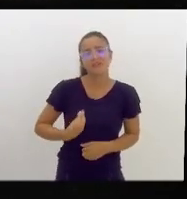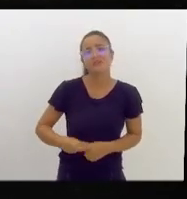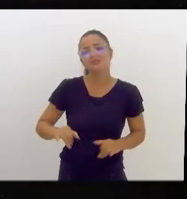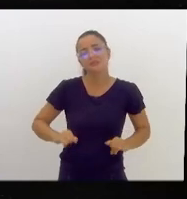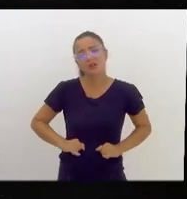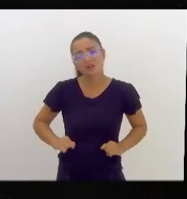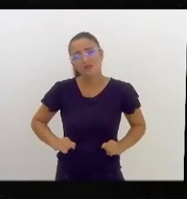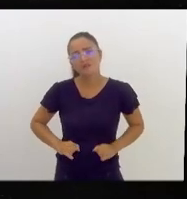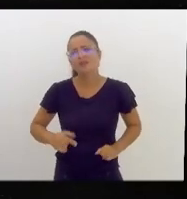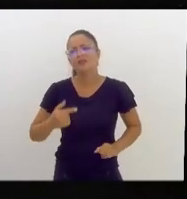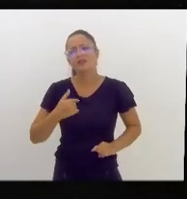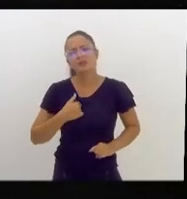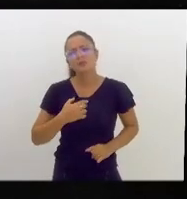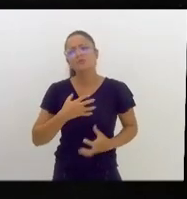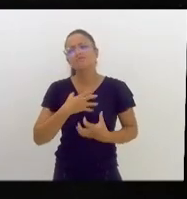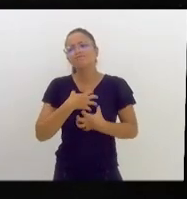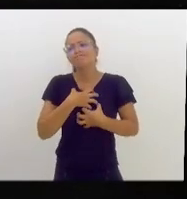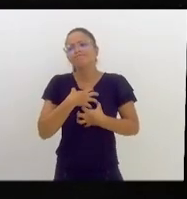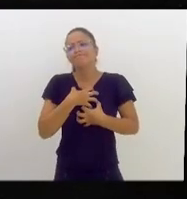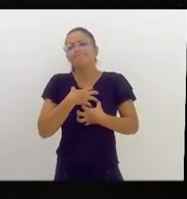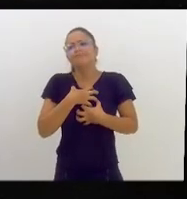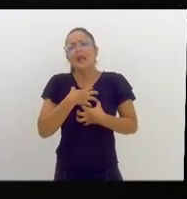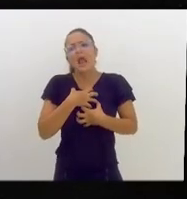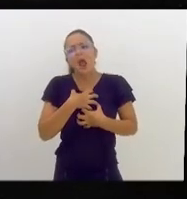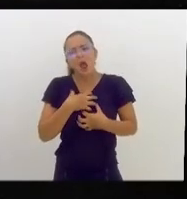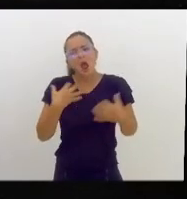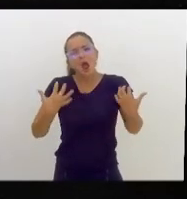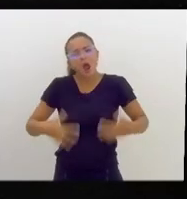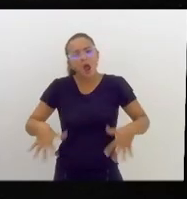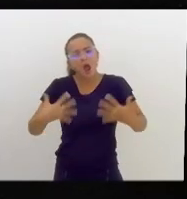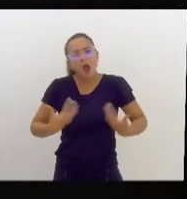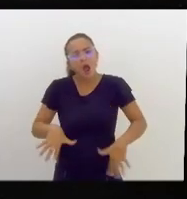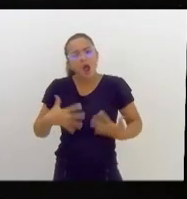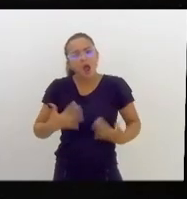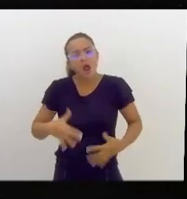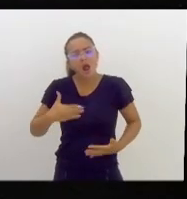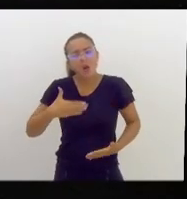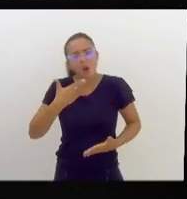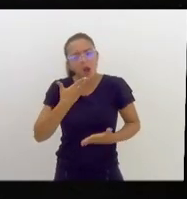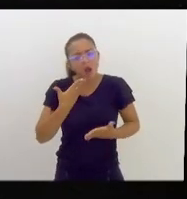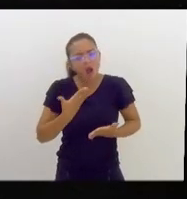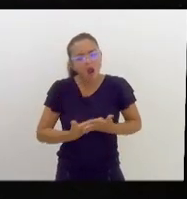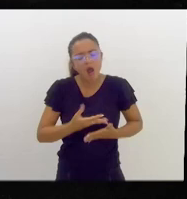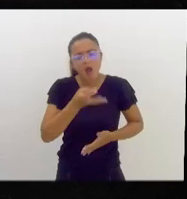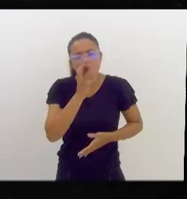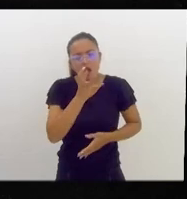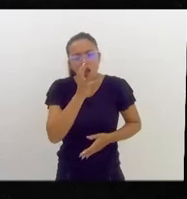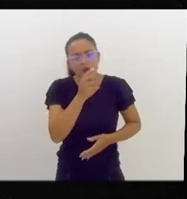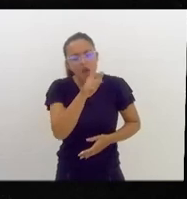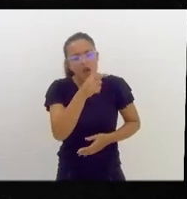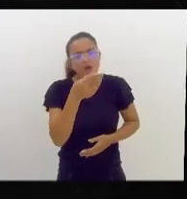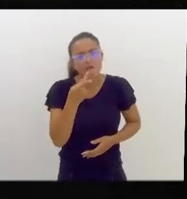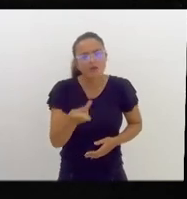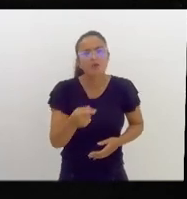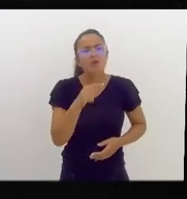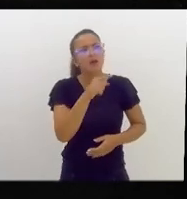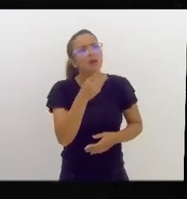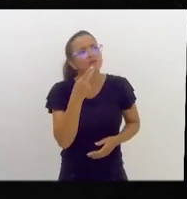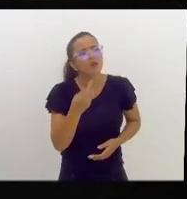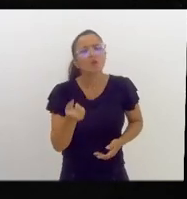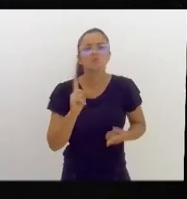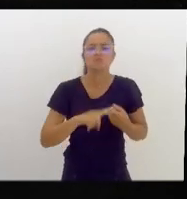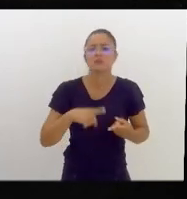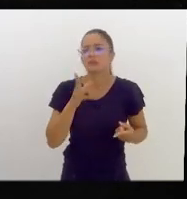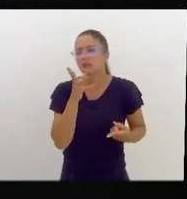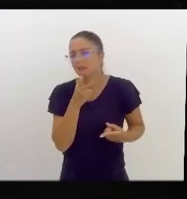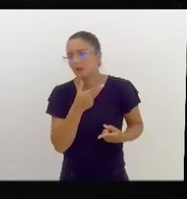eu fiquei profundamente impactada com o relato daquela senhora. E por aí foi. Ela nos falou da demora,